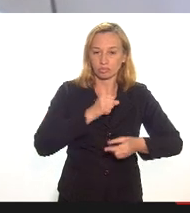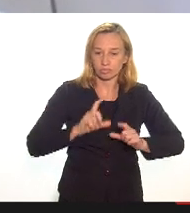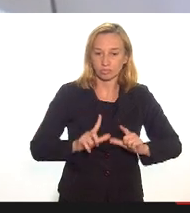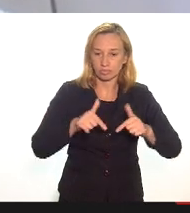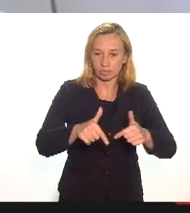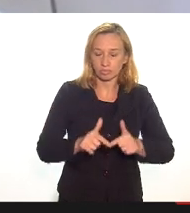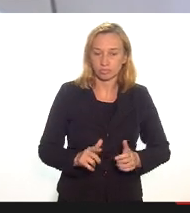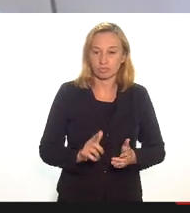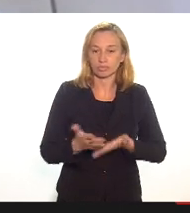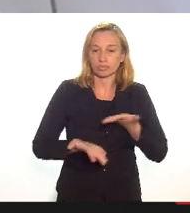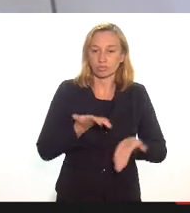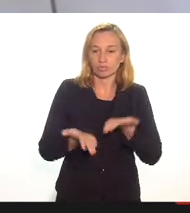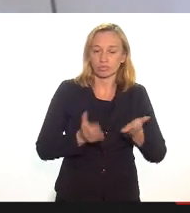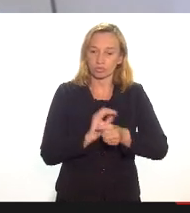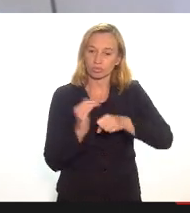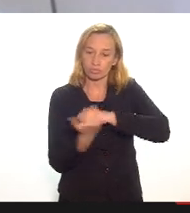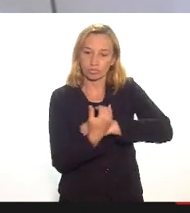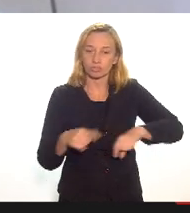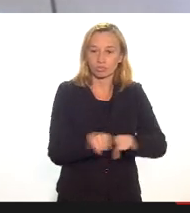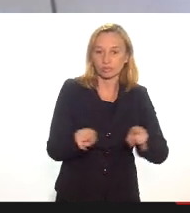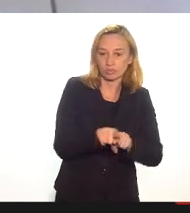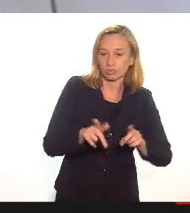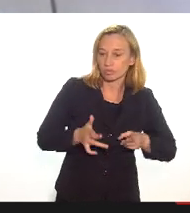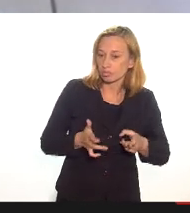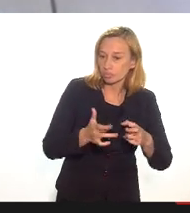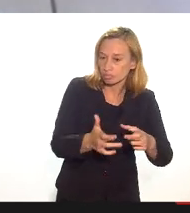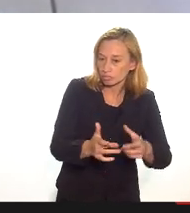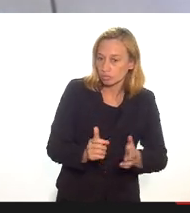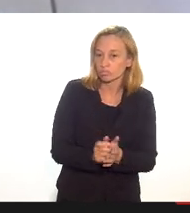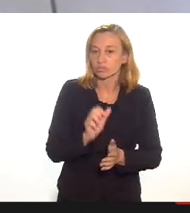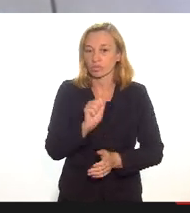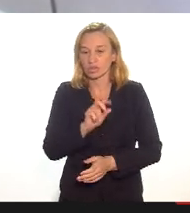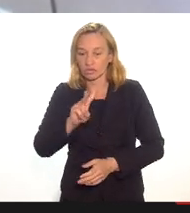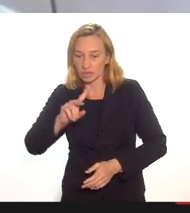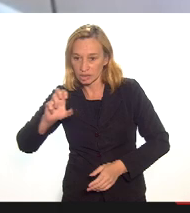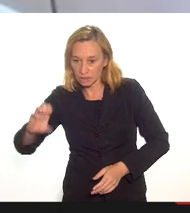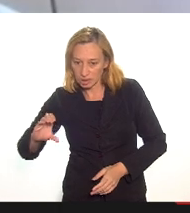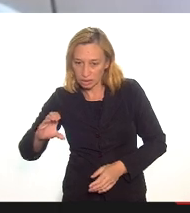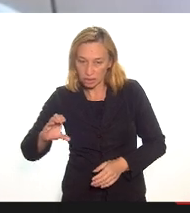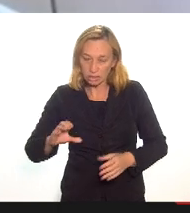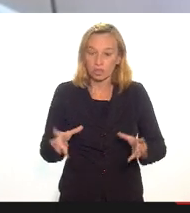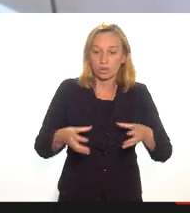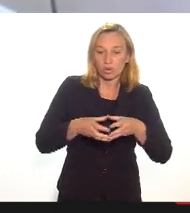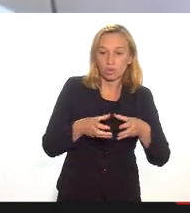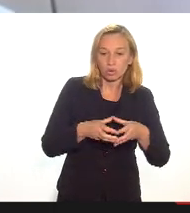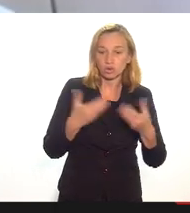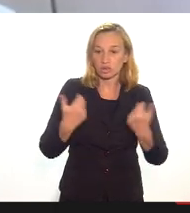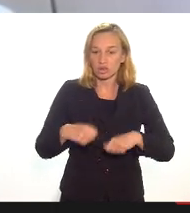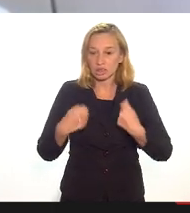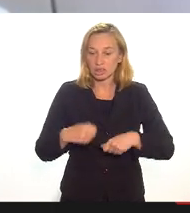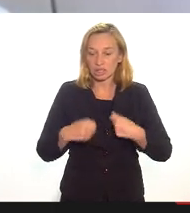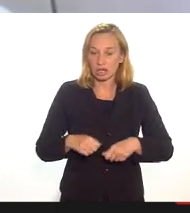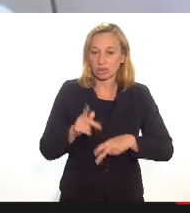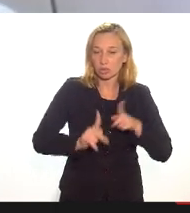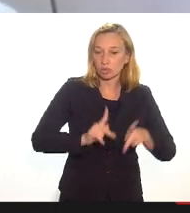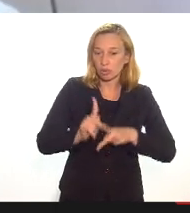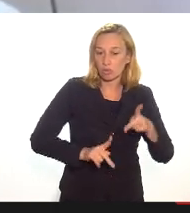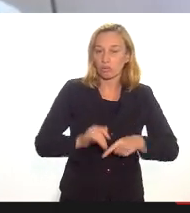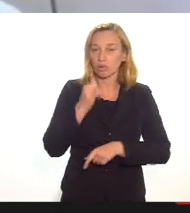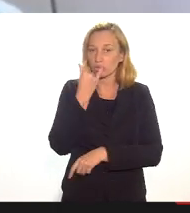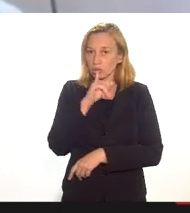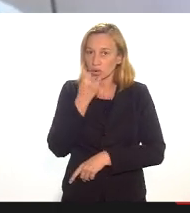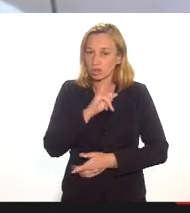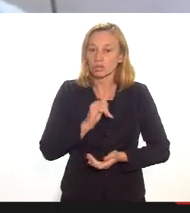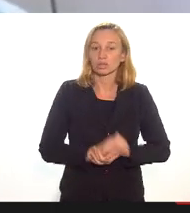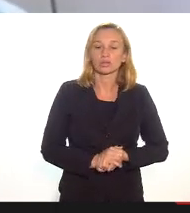para cuidar do Covid, mas também para cuidar do câncer, para cuidar do AVC, para cuidar de um conjunto de necessidades do povo